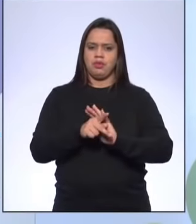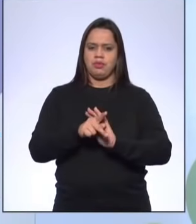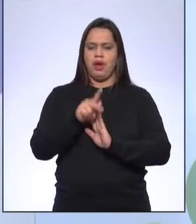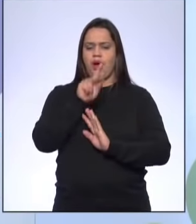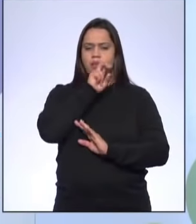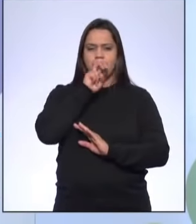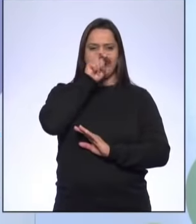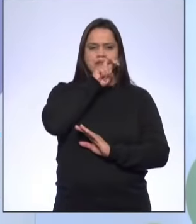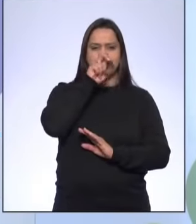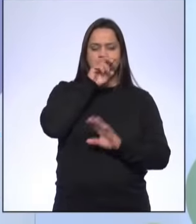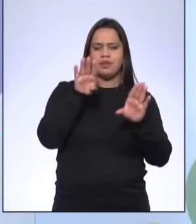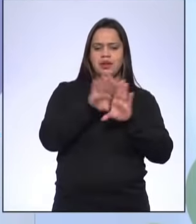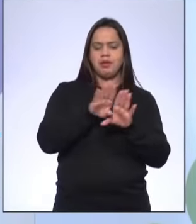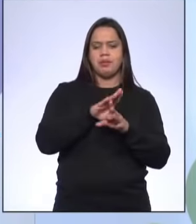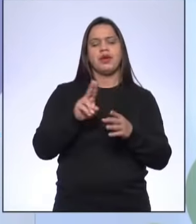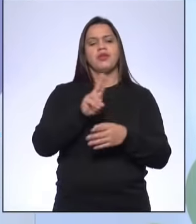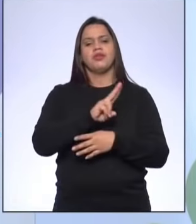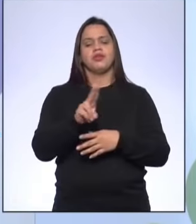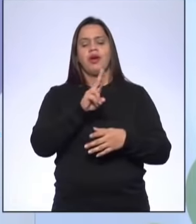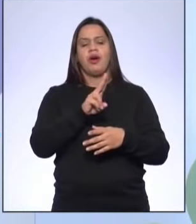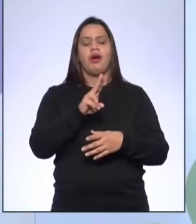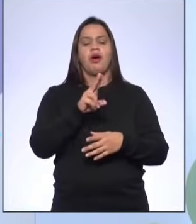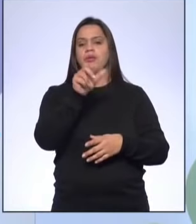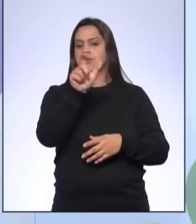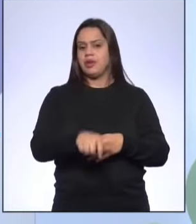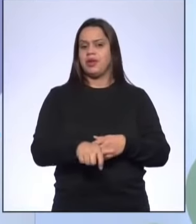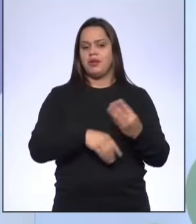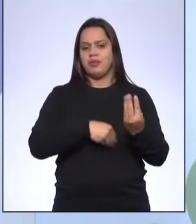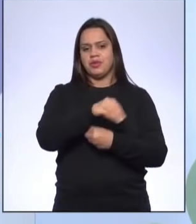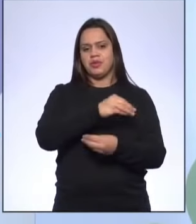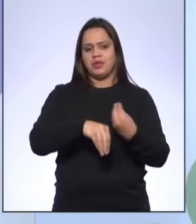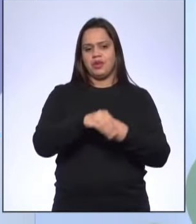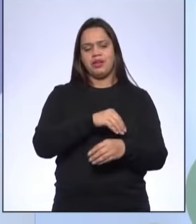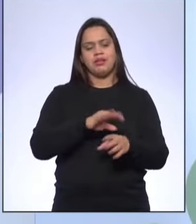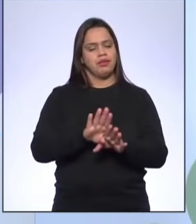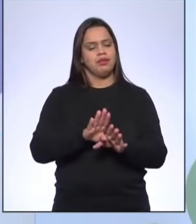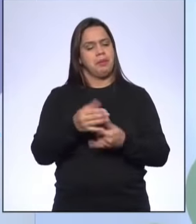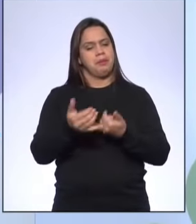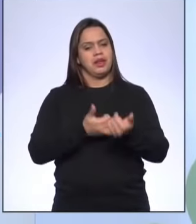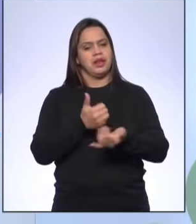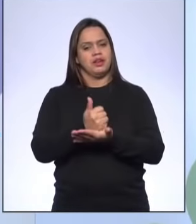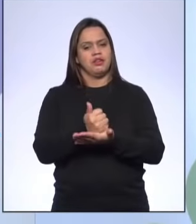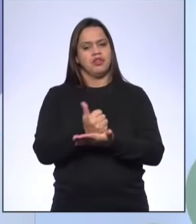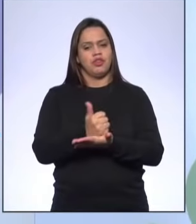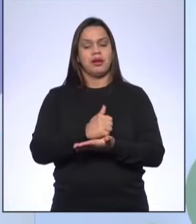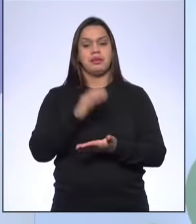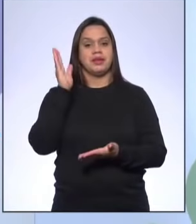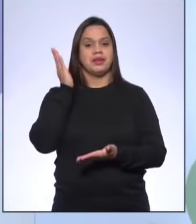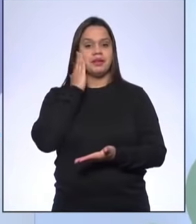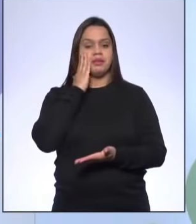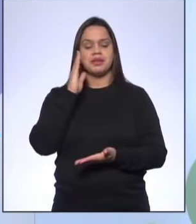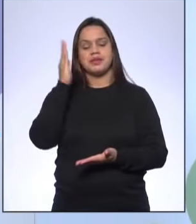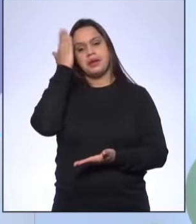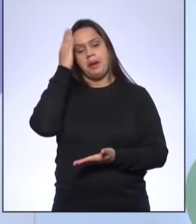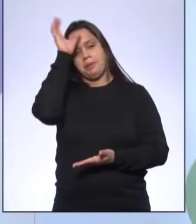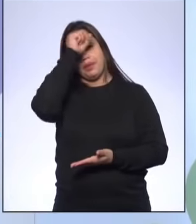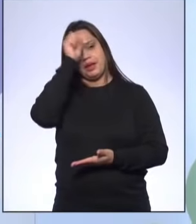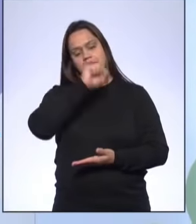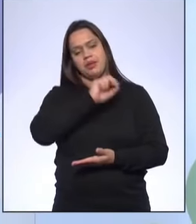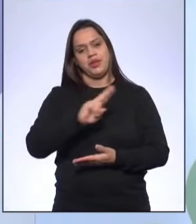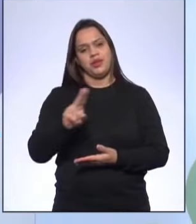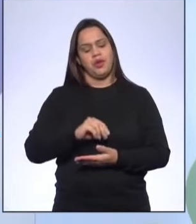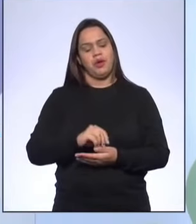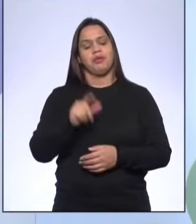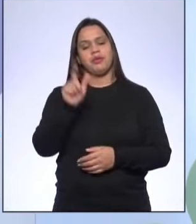a esses nomes dos personagens são misturados então pokémon aí dá para ajudar a videogames eles conseguem saber o nome dos personagens da